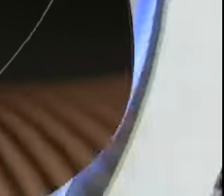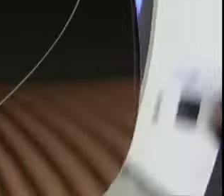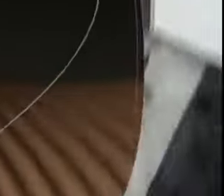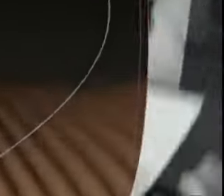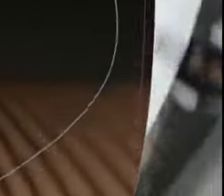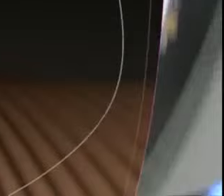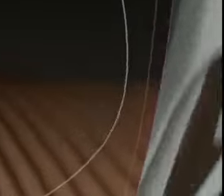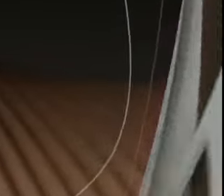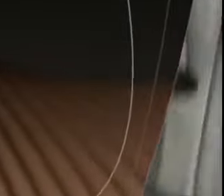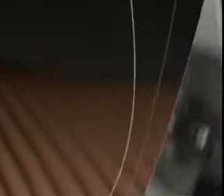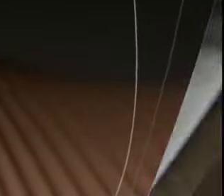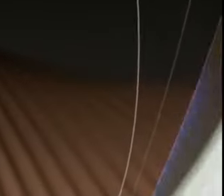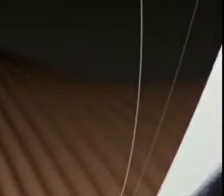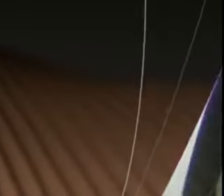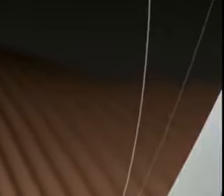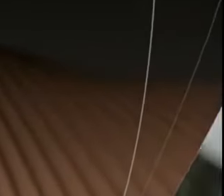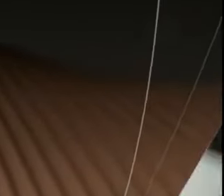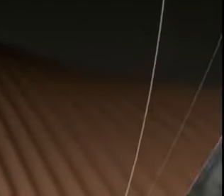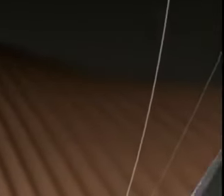aí